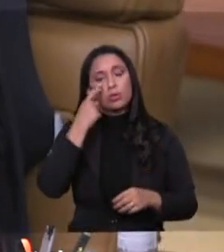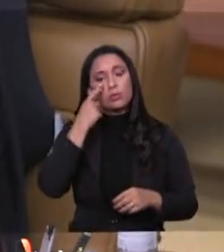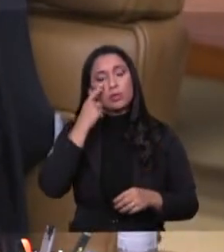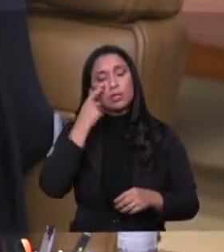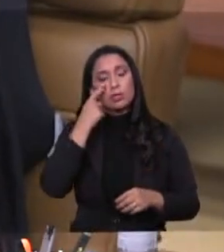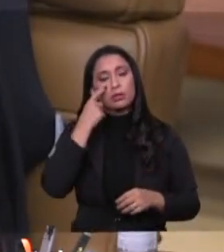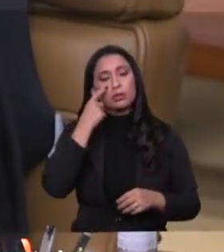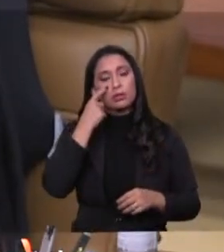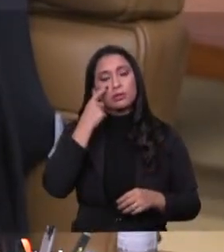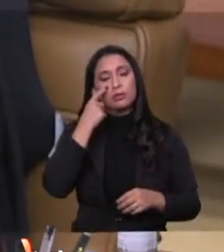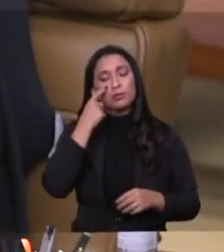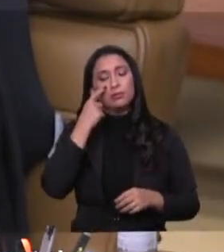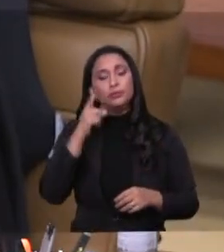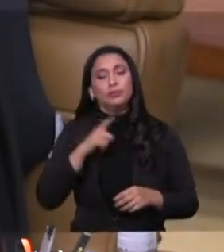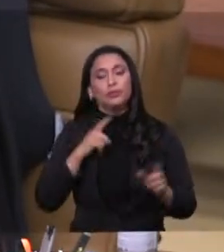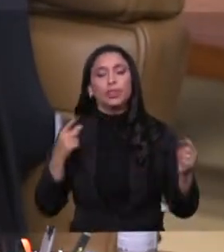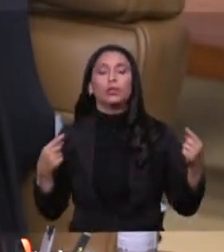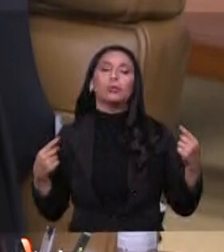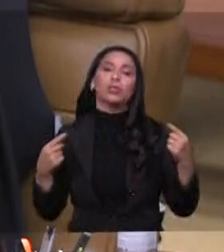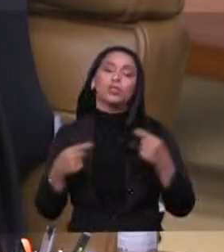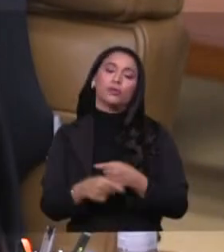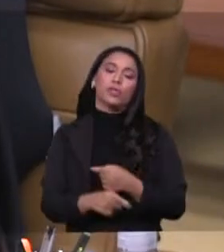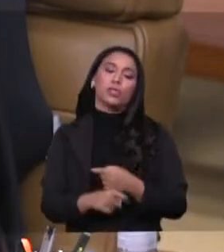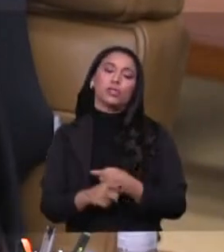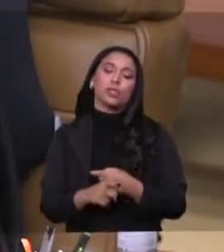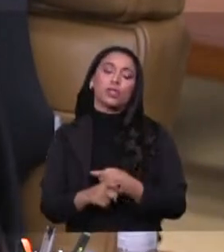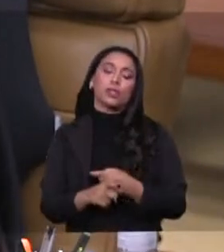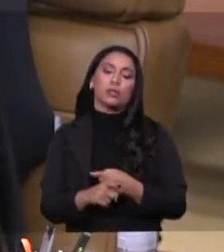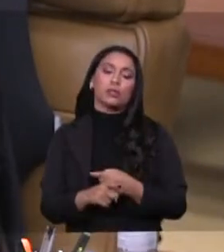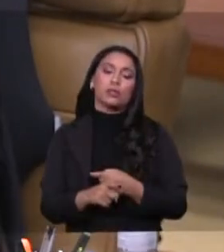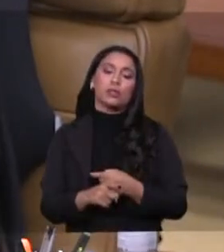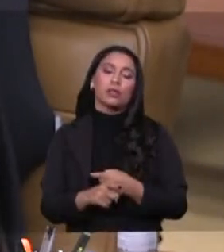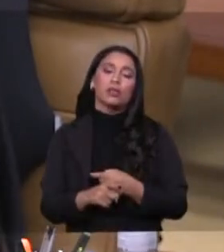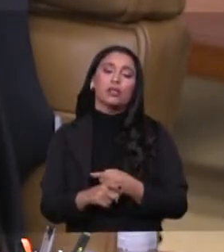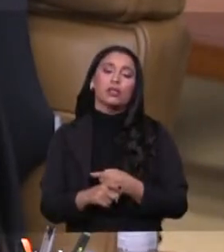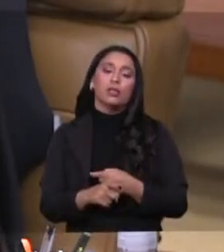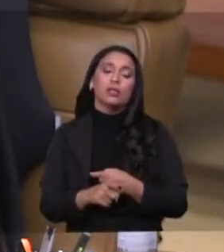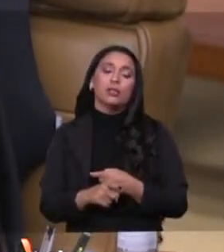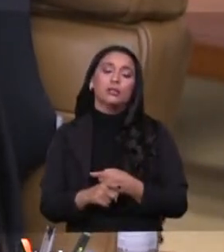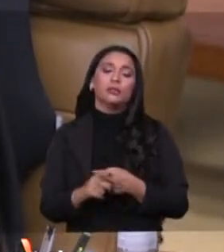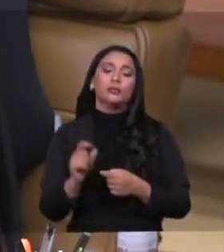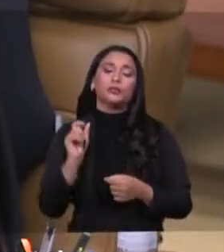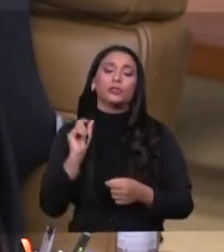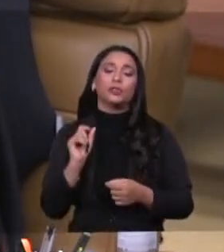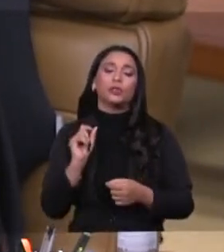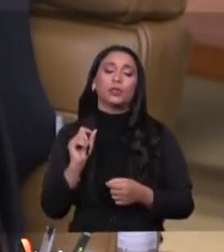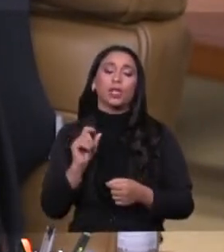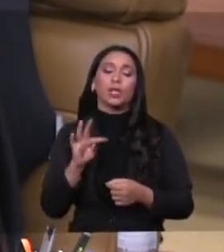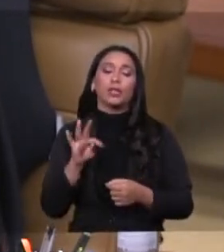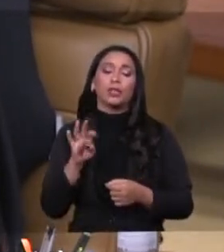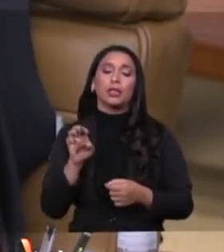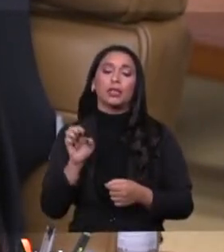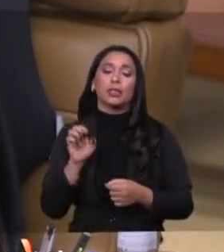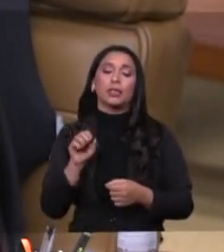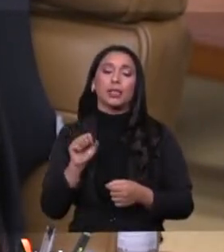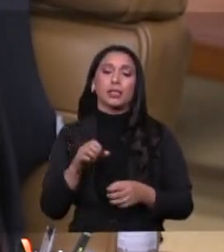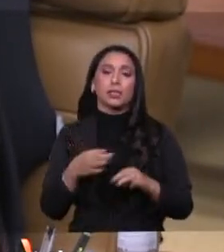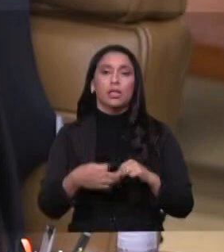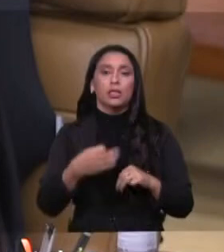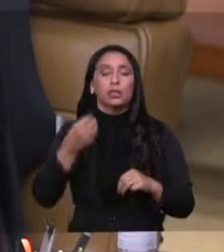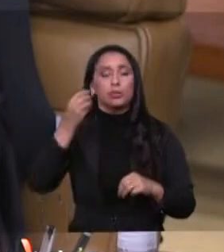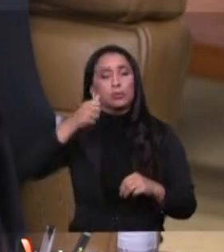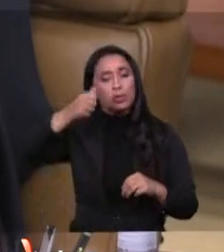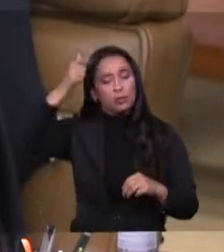Ele tem uma divergência em função da própria concepção da tese do ministro Alexandre